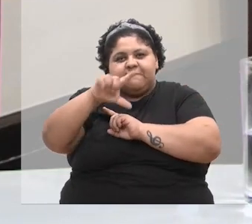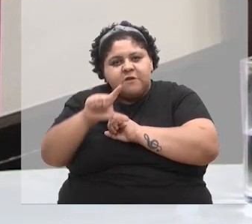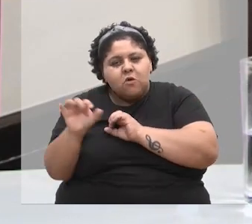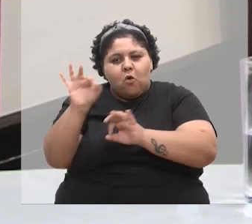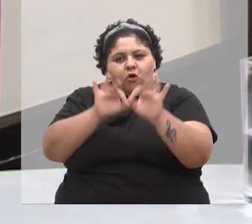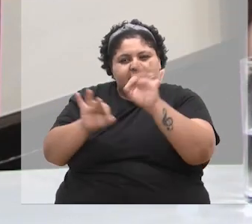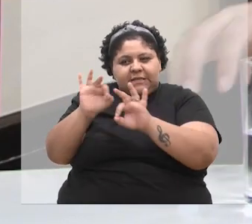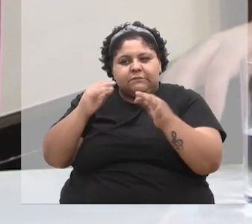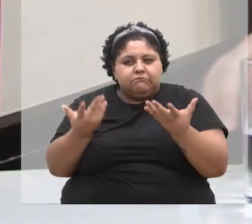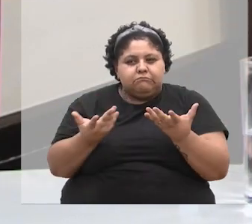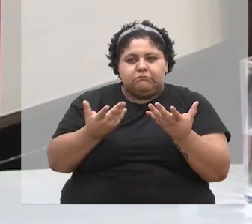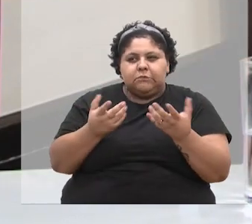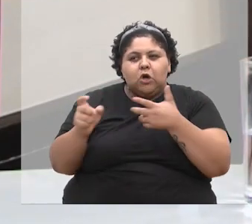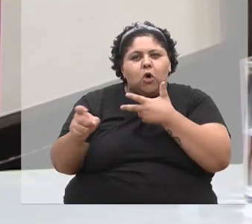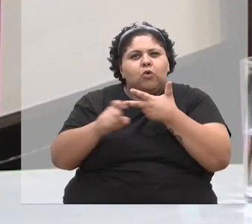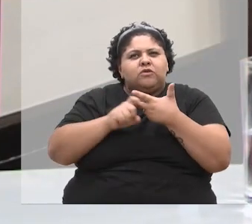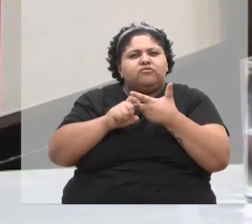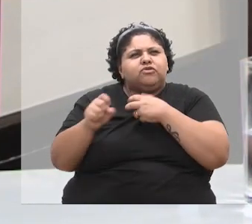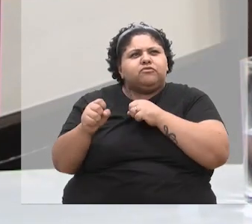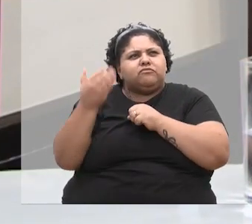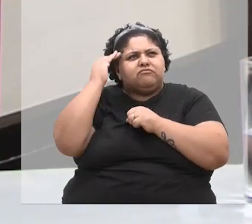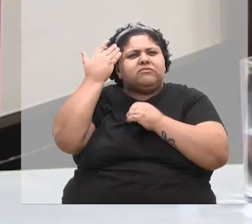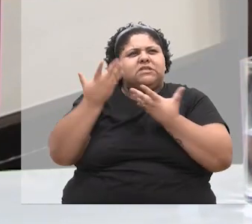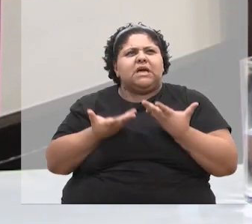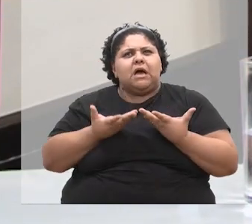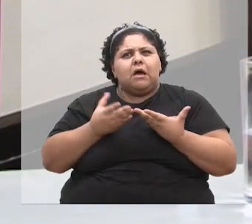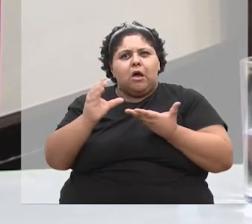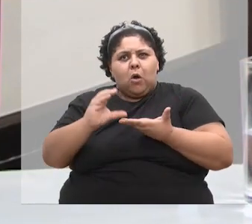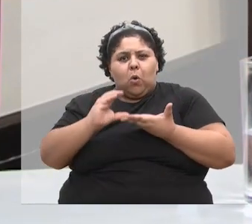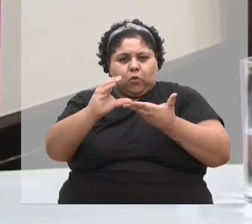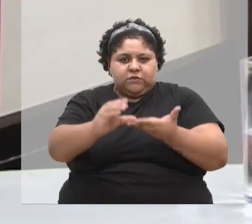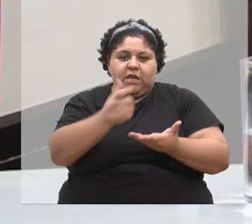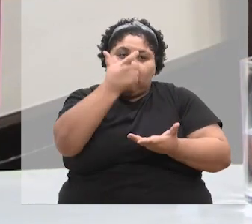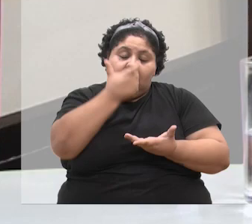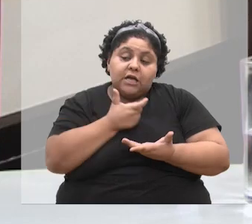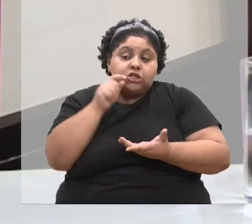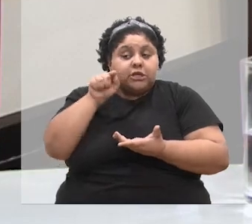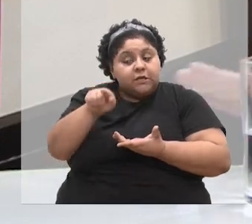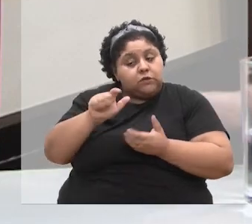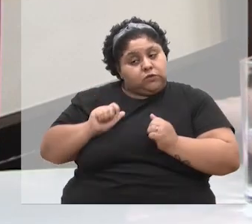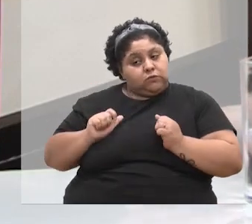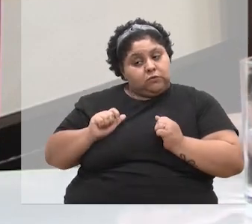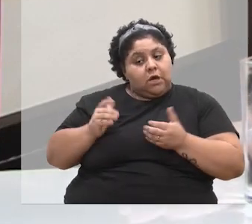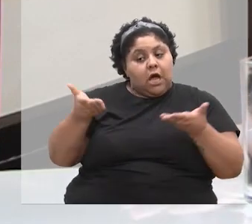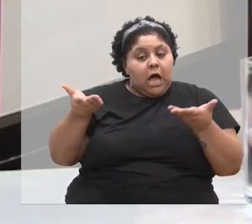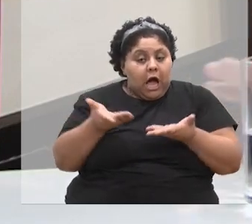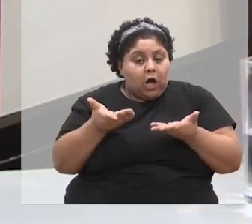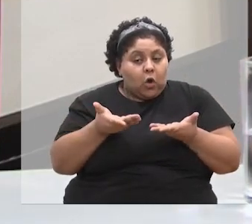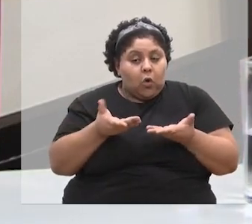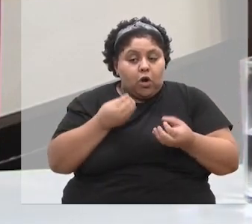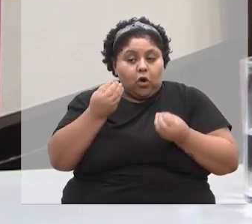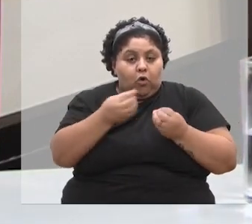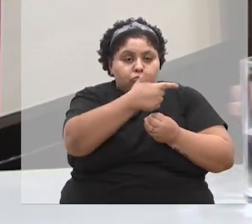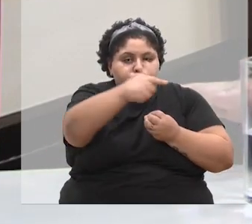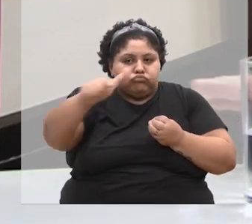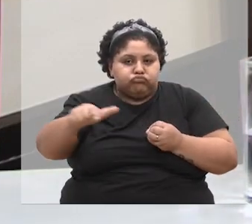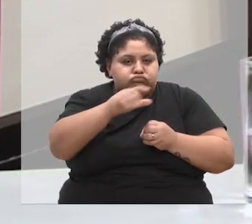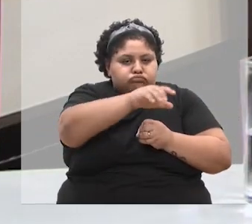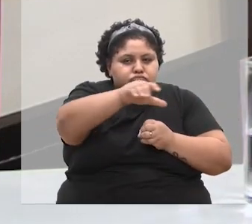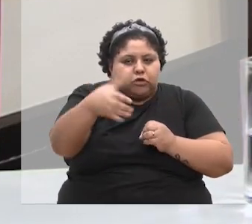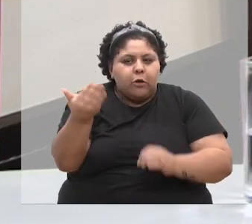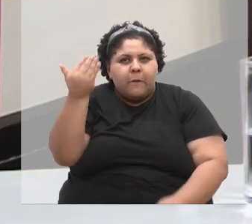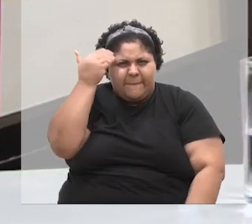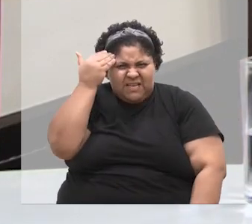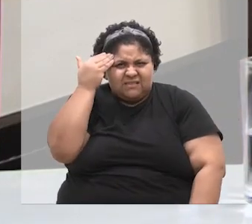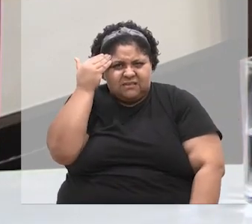civil organizada, por segmentos. Aí o executivo sabe, né, o conselho acha isso. Vamos ver agora como as